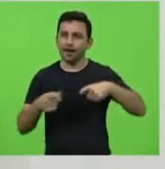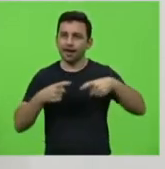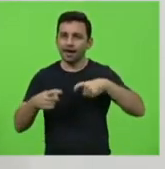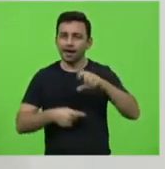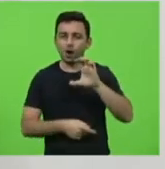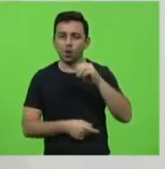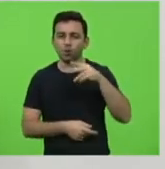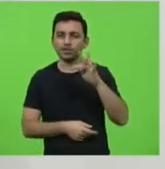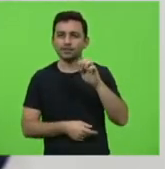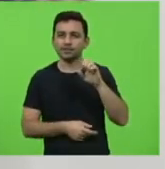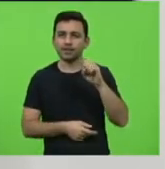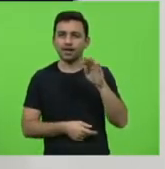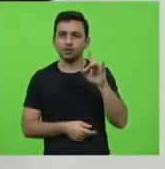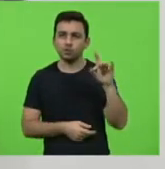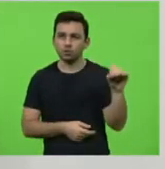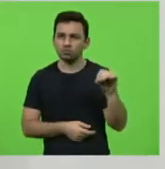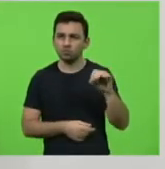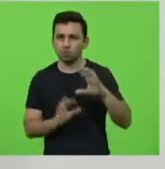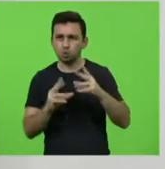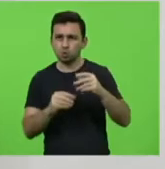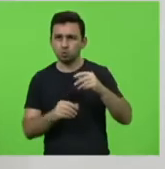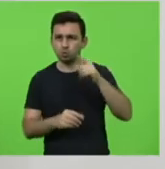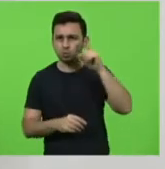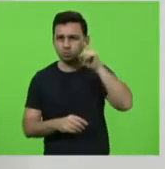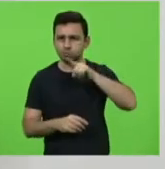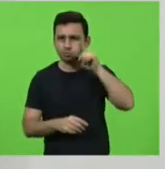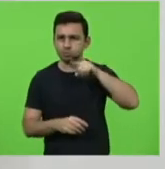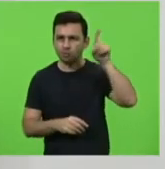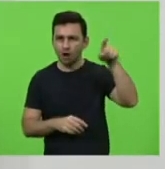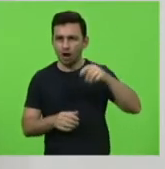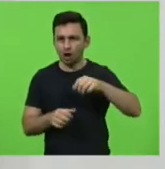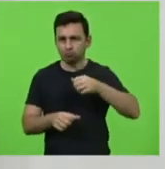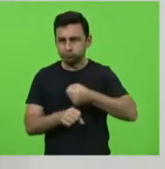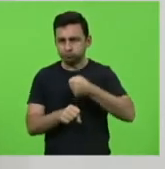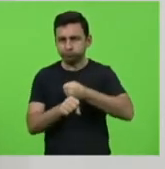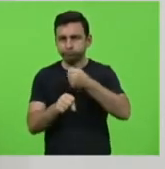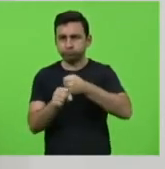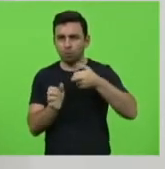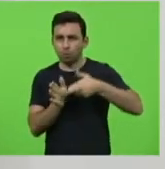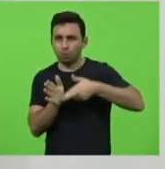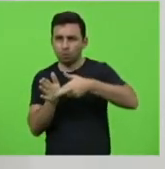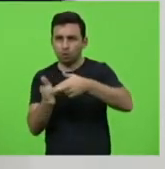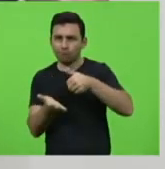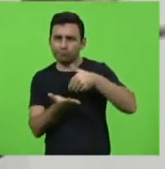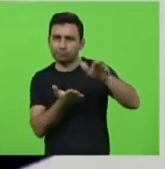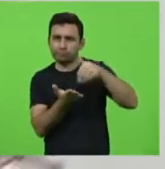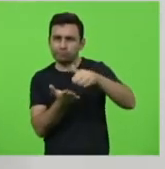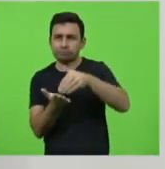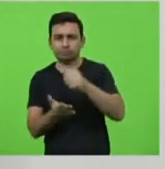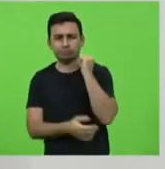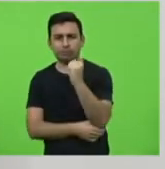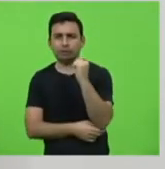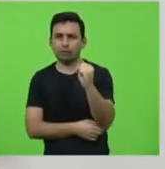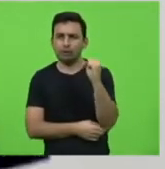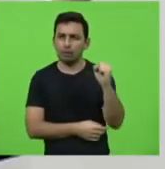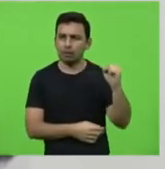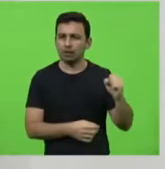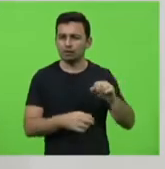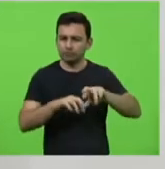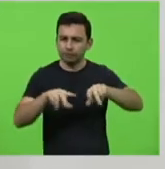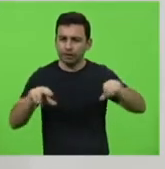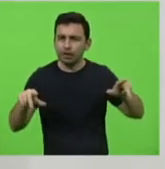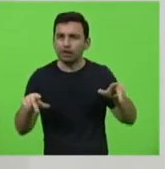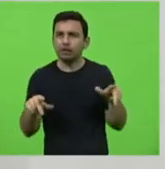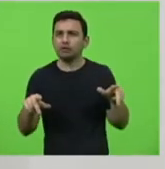Contestado. E aí os americanos construindo as ferrovias, expulsando e matando os caboclos, levando as